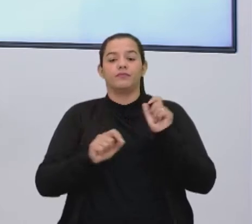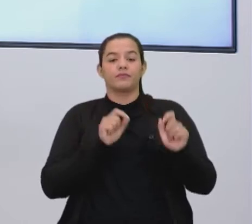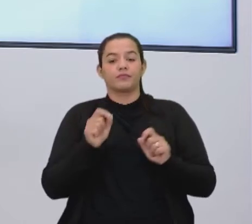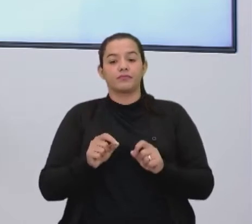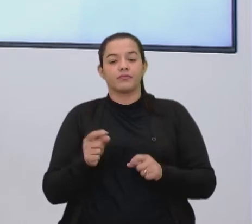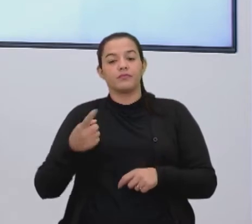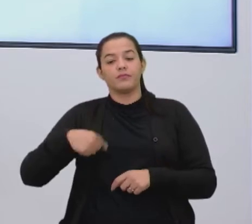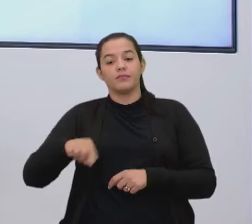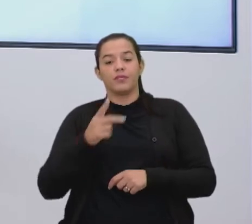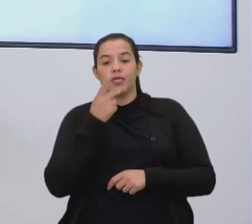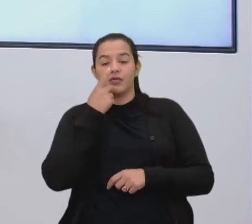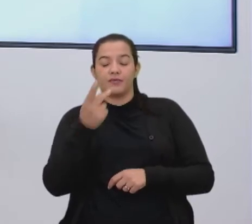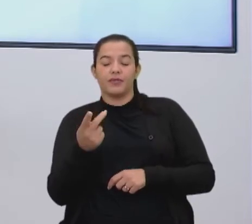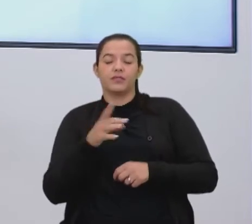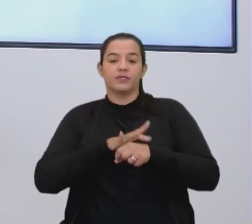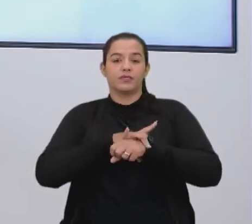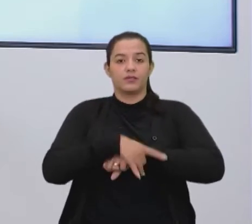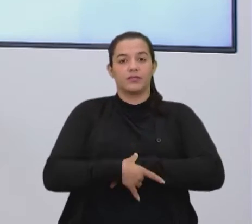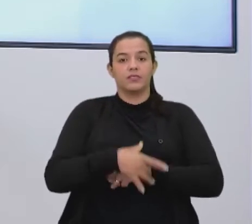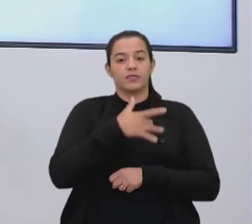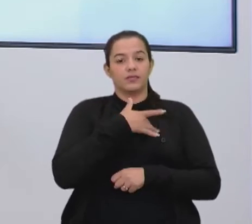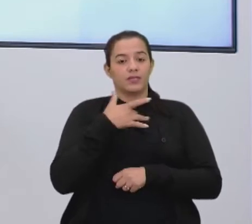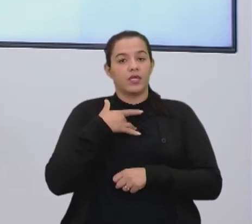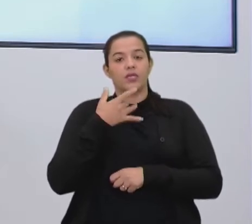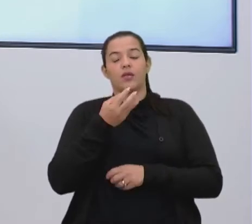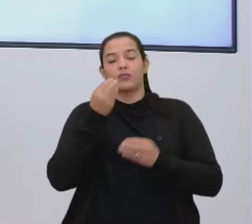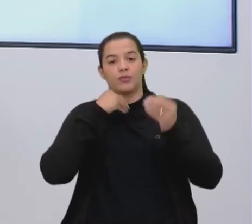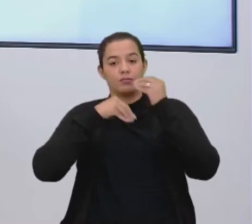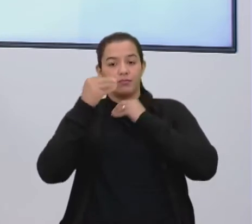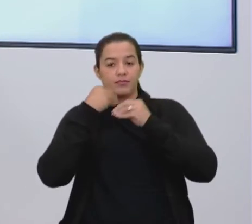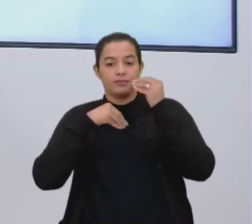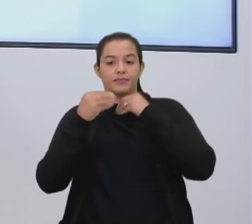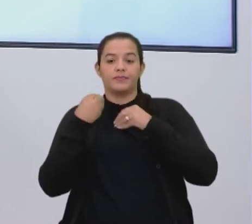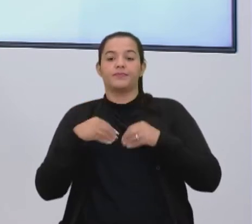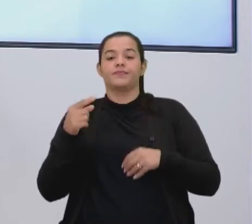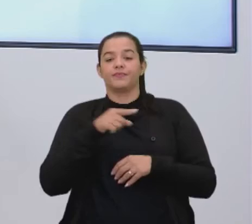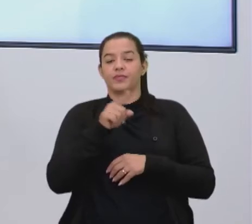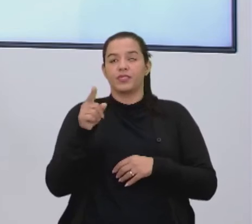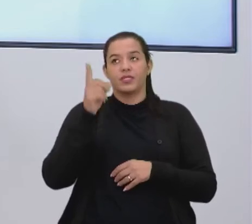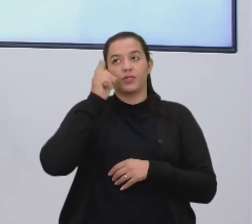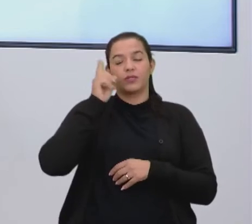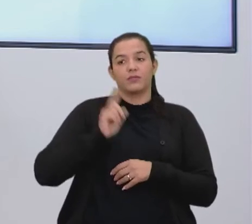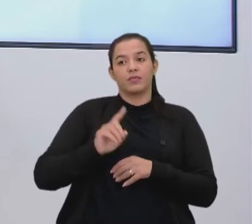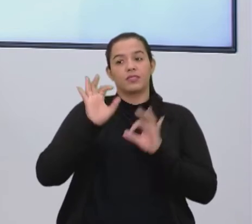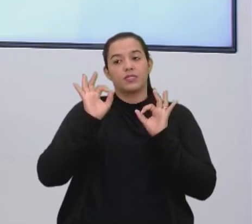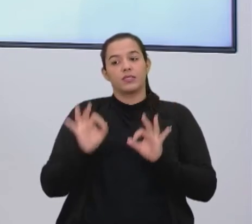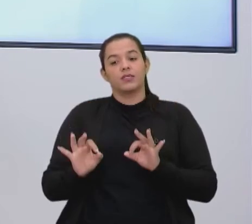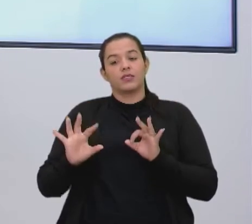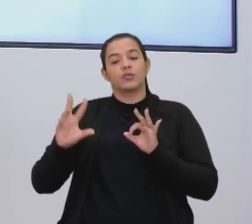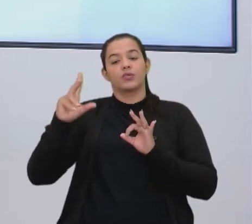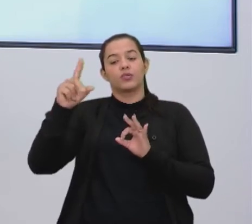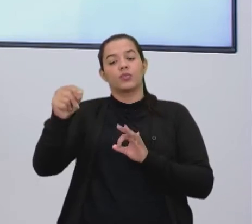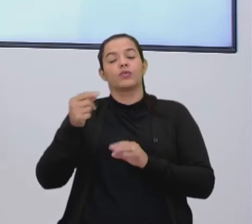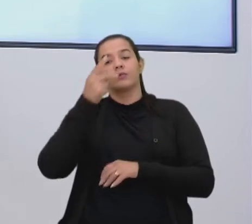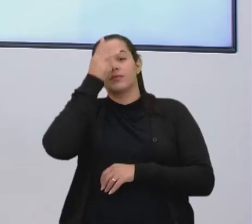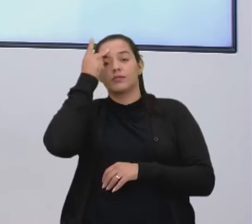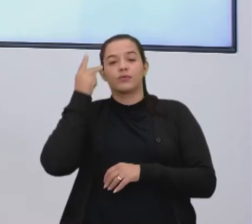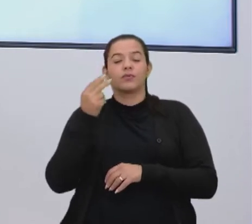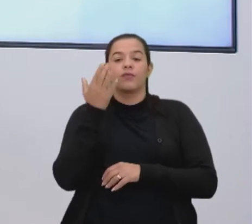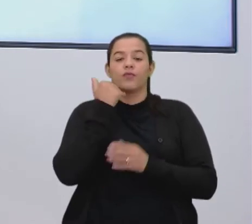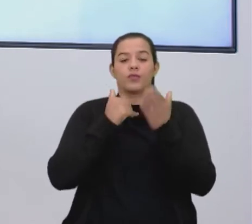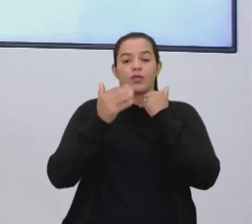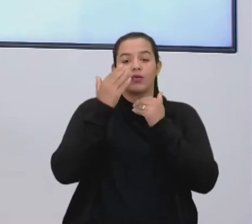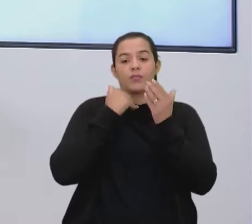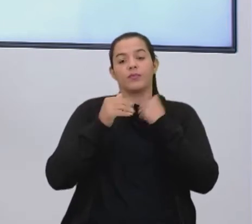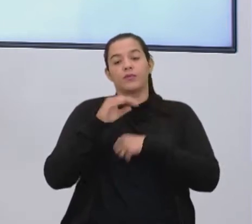sobre insegurança alimentar, que é justamente esse fato de você não conseguir ter certeza que todas as pessoas vão ter todas as refeições no